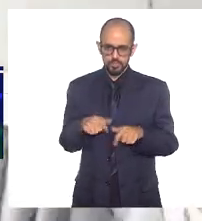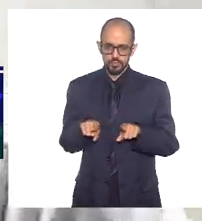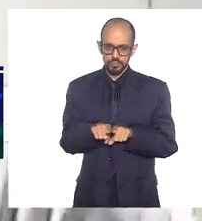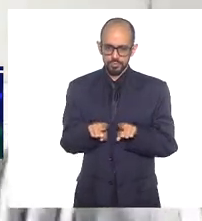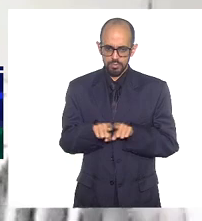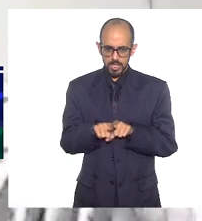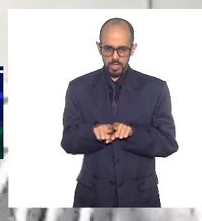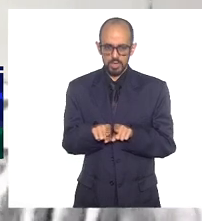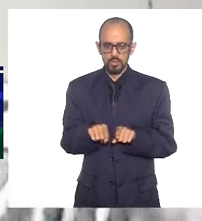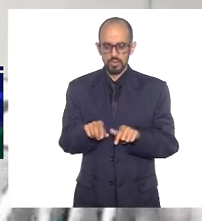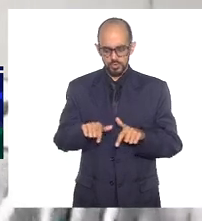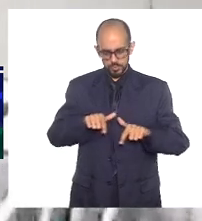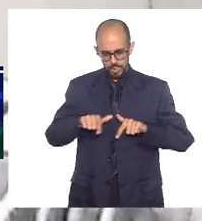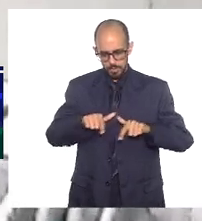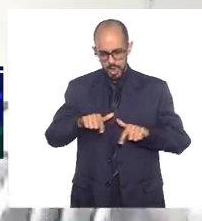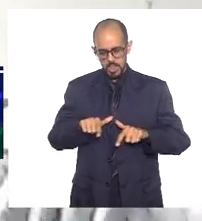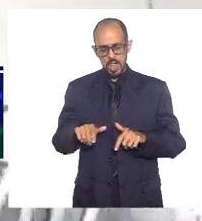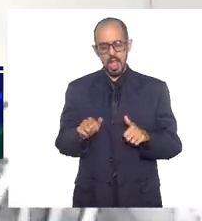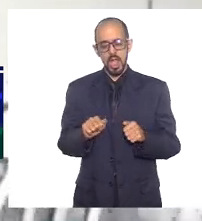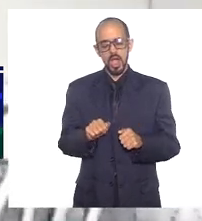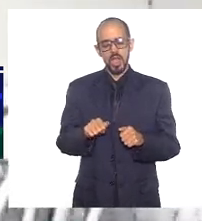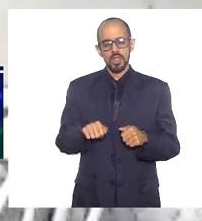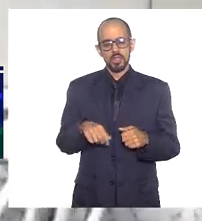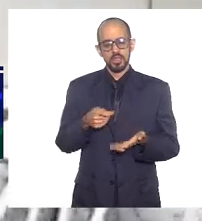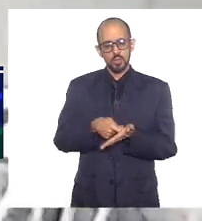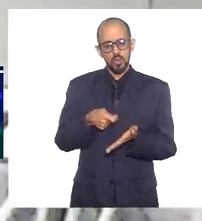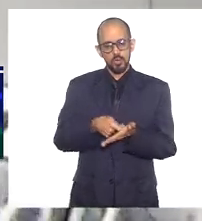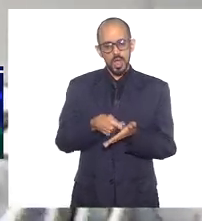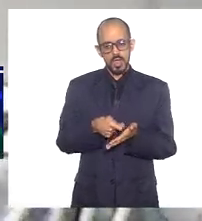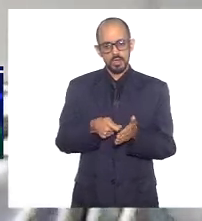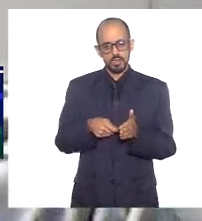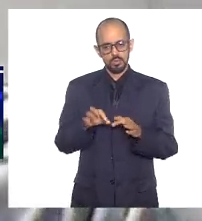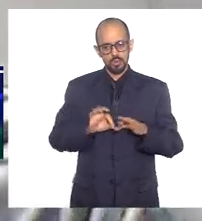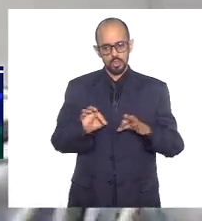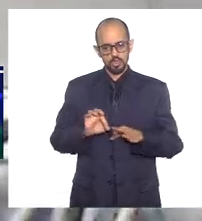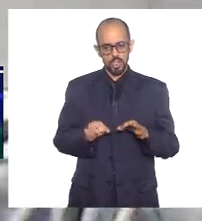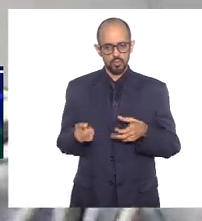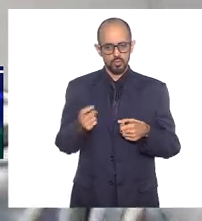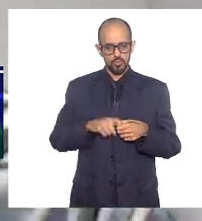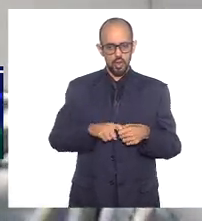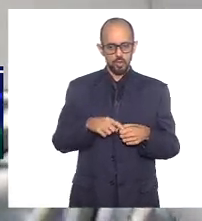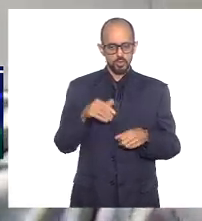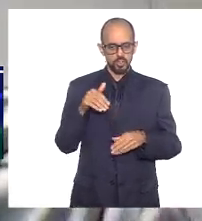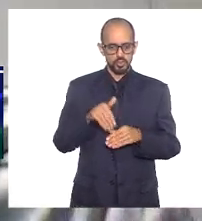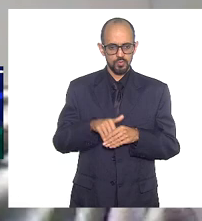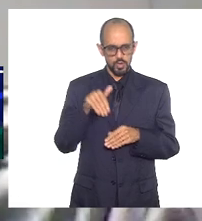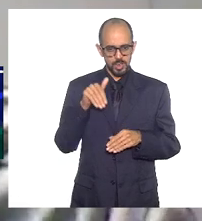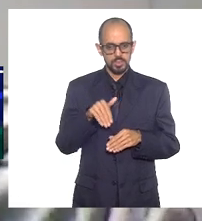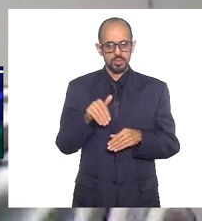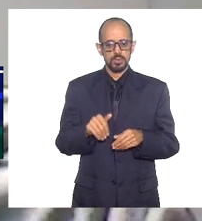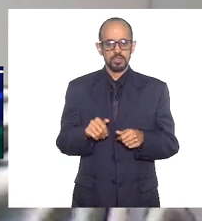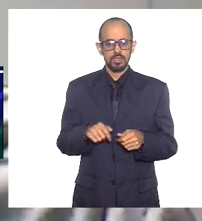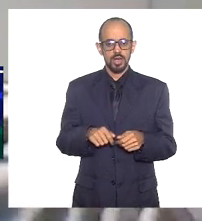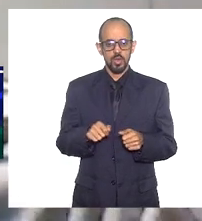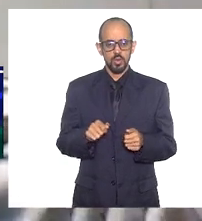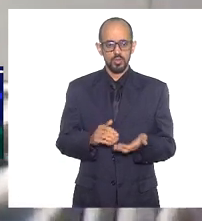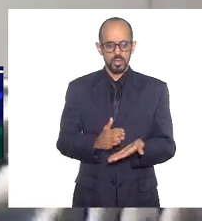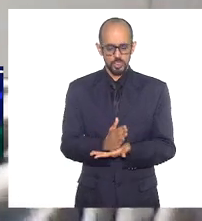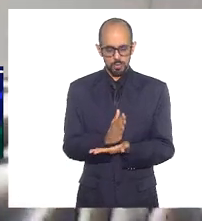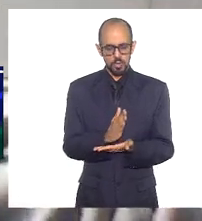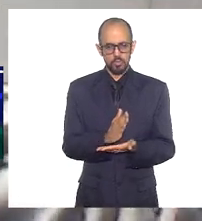para isso vamos cobrar que esse projeto volte a pauta e seja aprovado o mais rápido possível que o profissional da educação